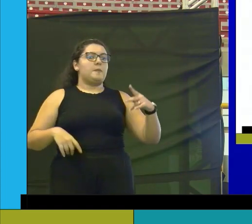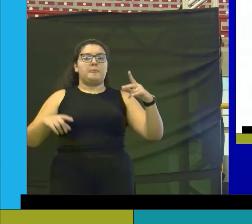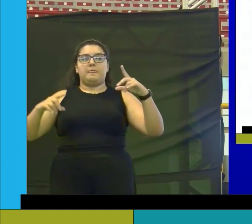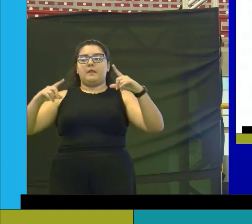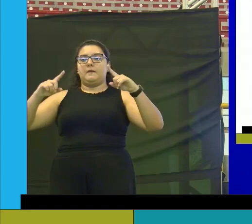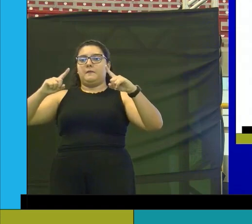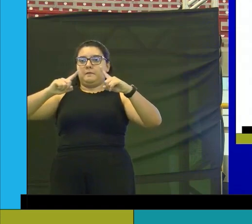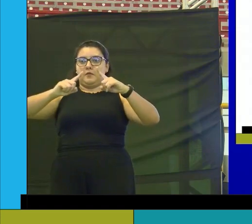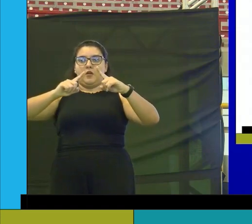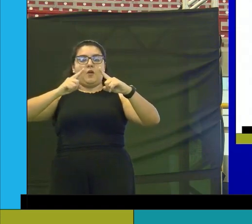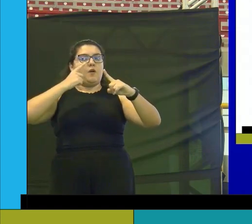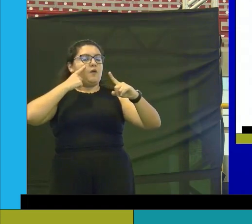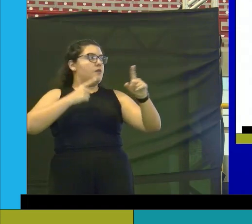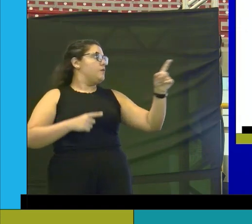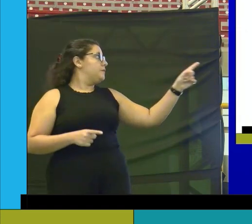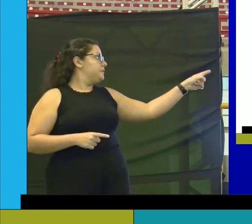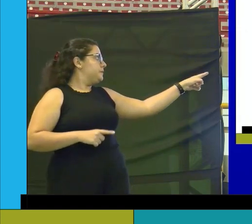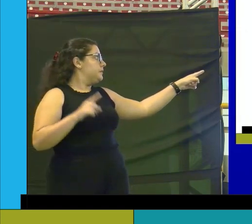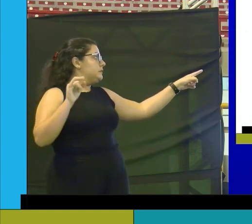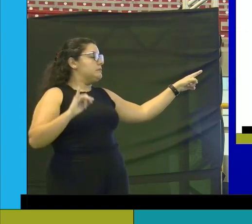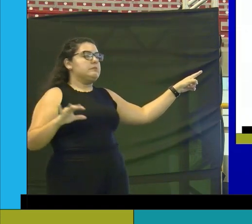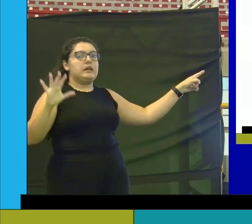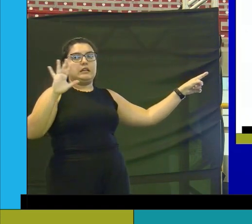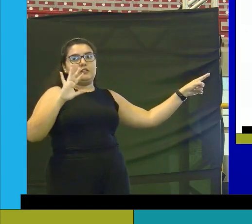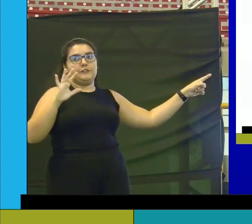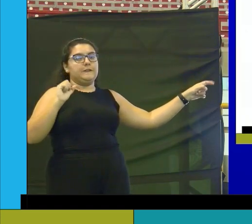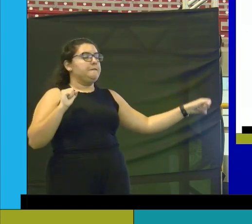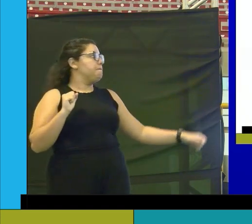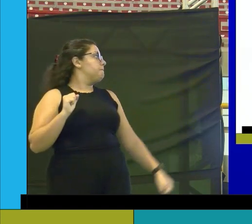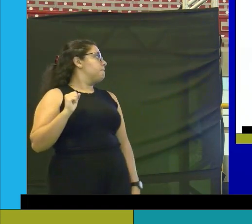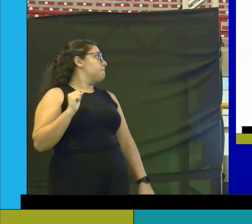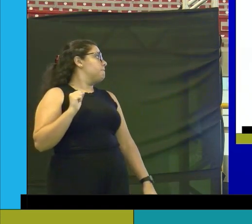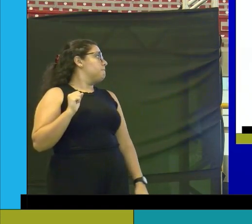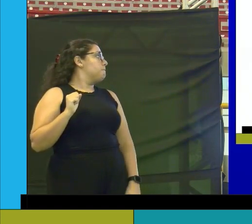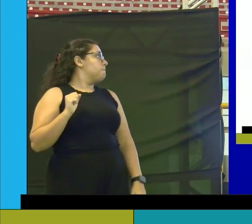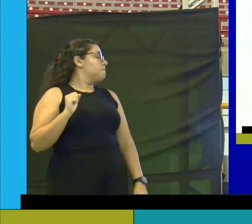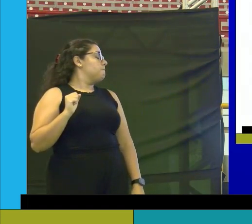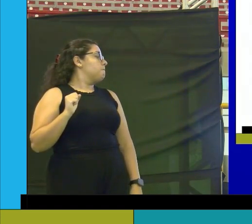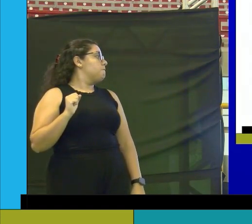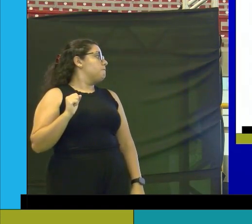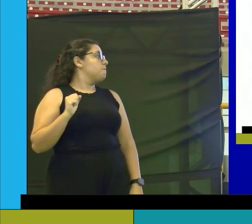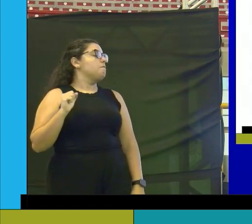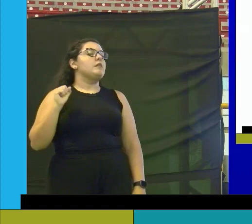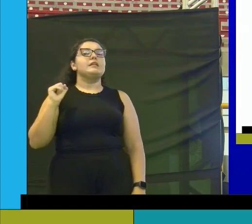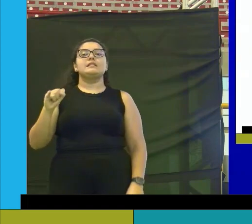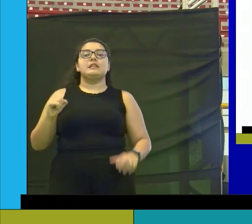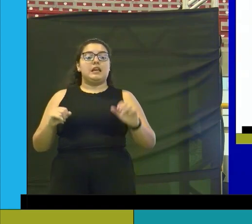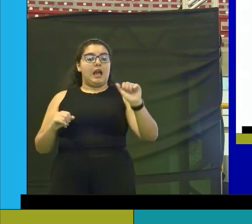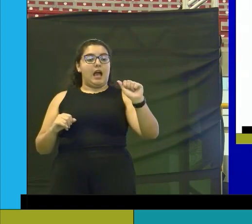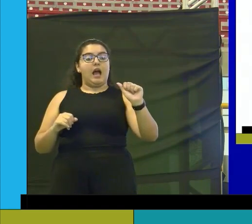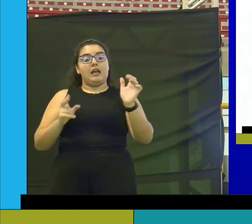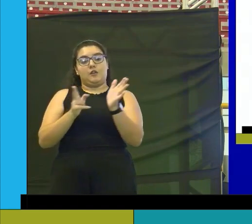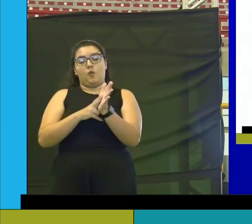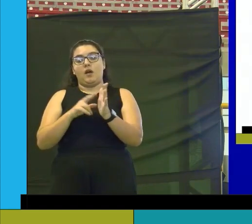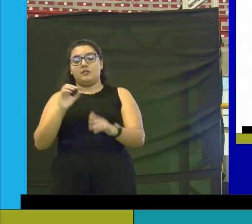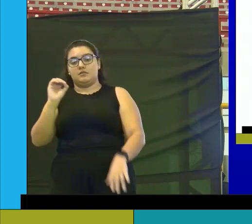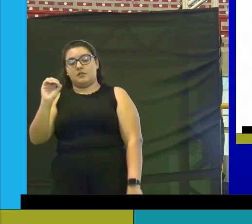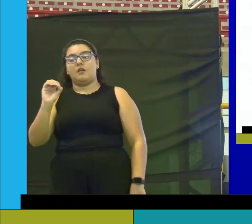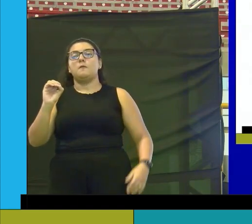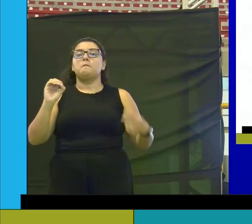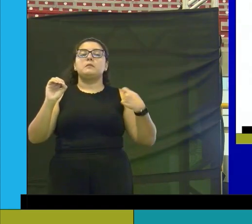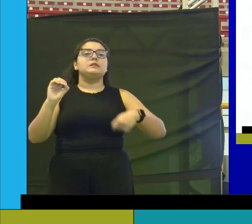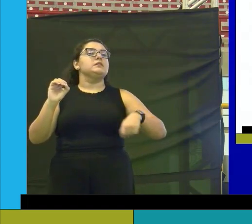onde? Para baixo. E se aquele A foi igual a 0, se o coeficiente angular for igual a 0, aí nós teremos o